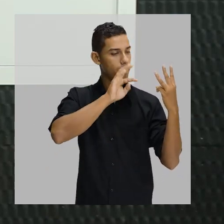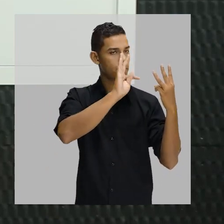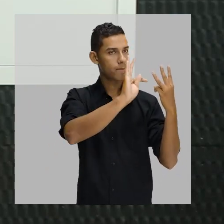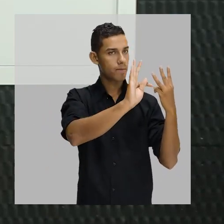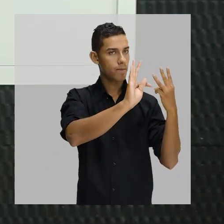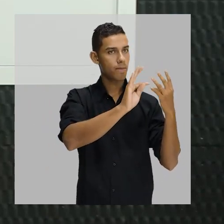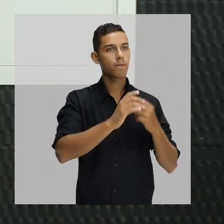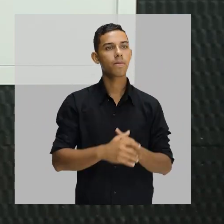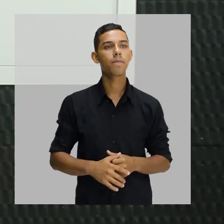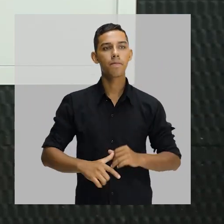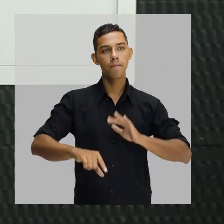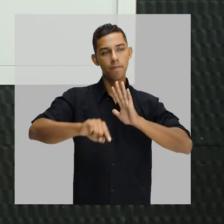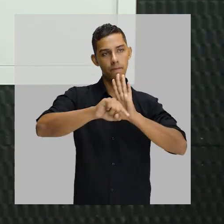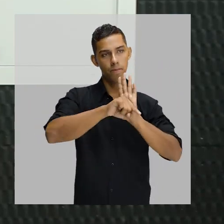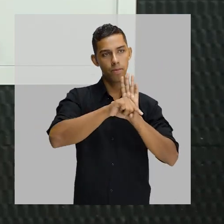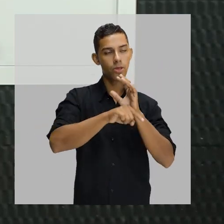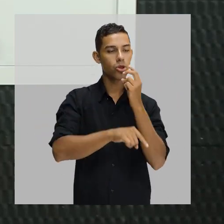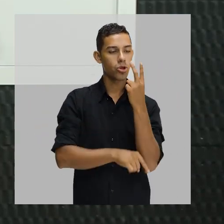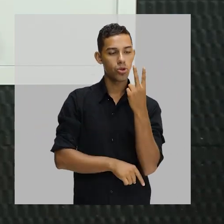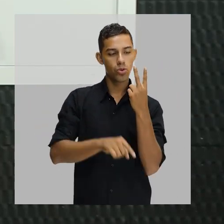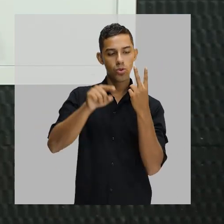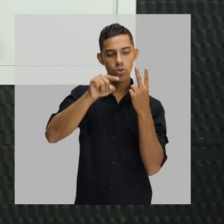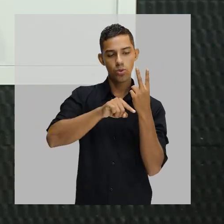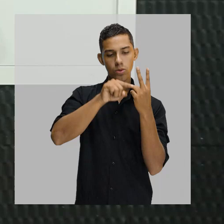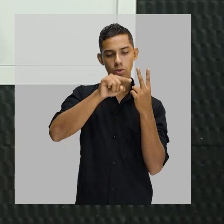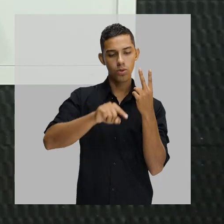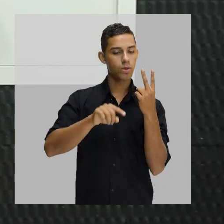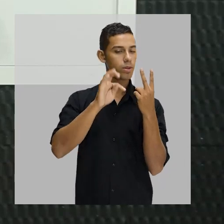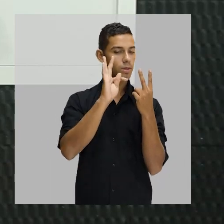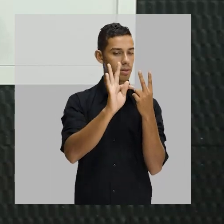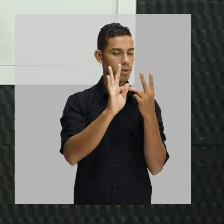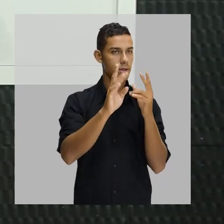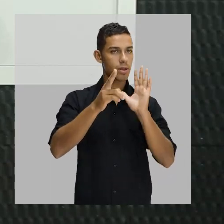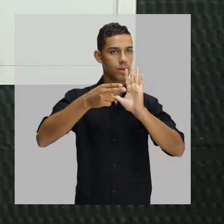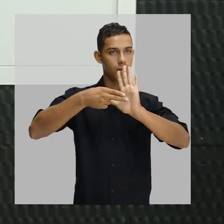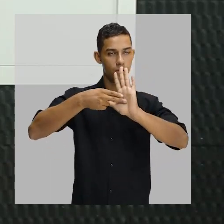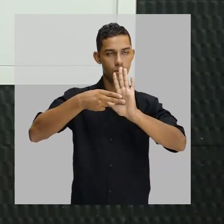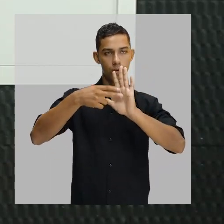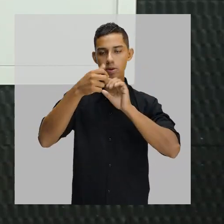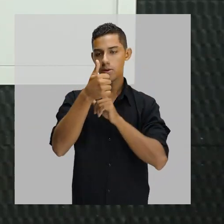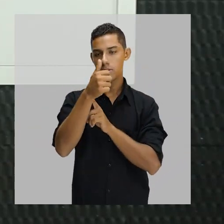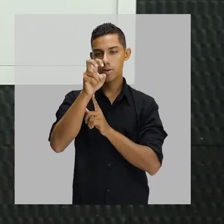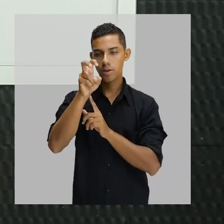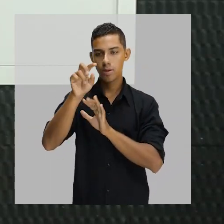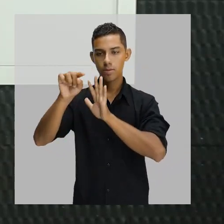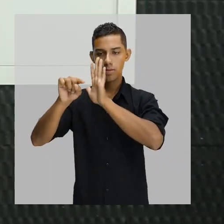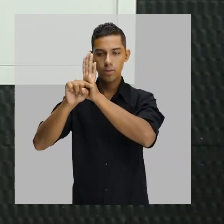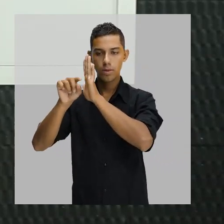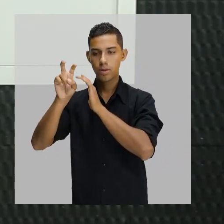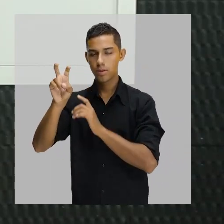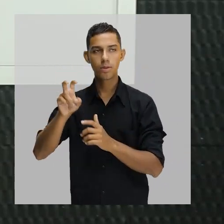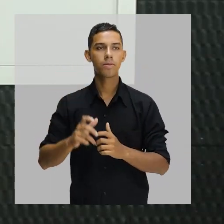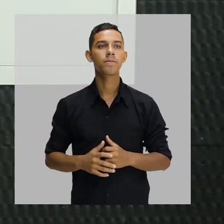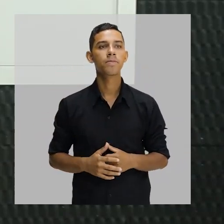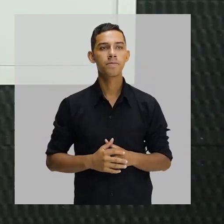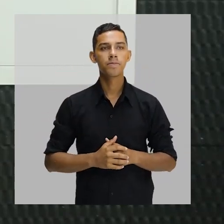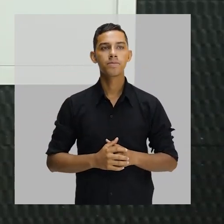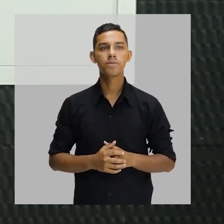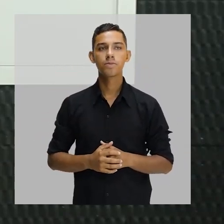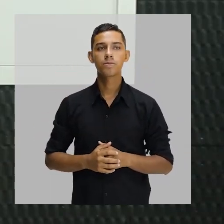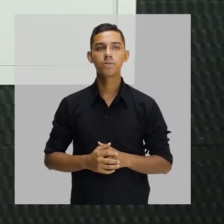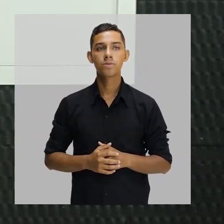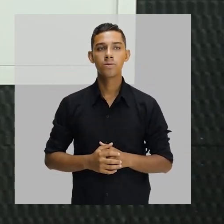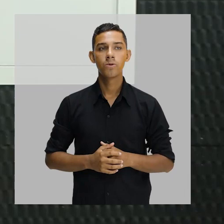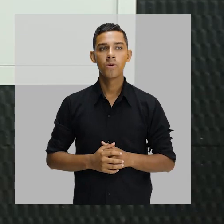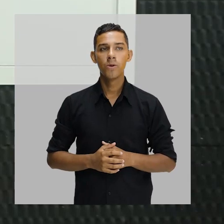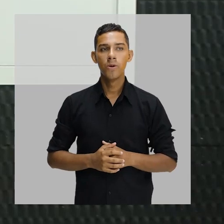menos 2t, né? Vai ser igual a 15 menos 5. Ó. Muito simples. Como o 2t